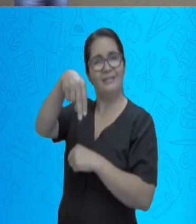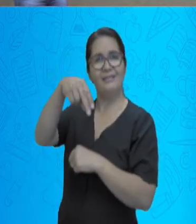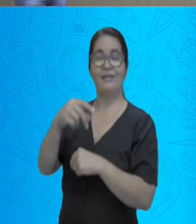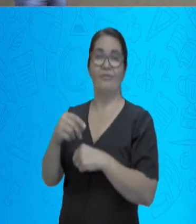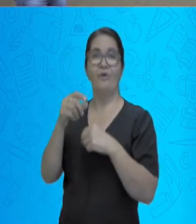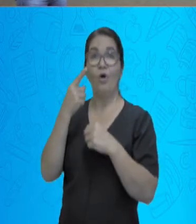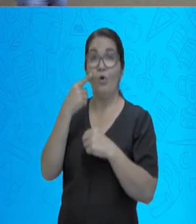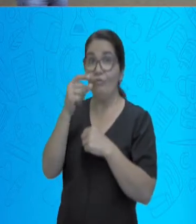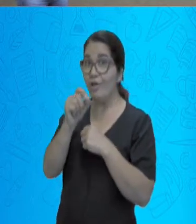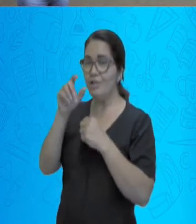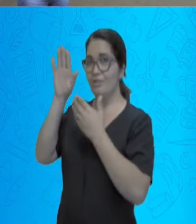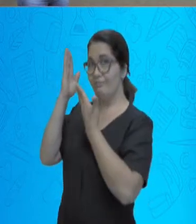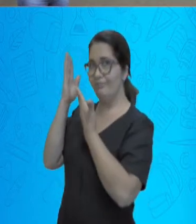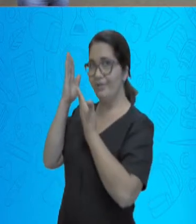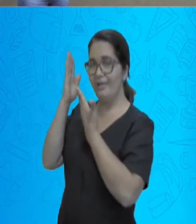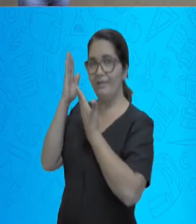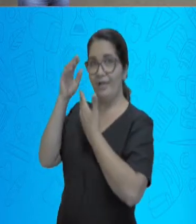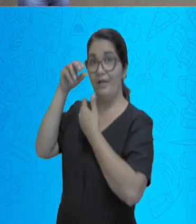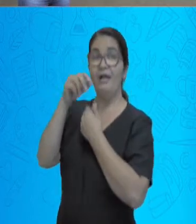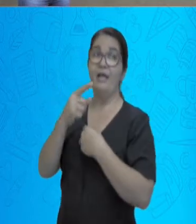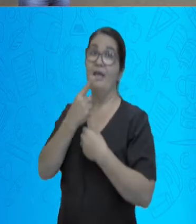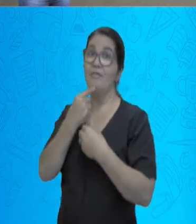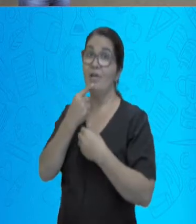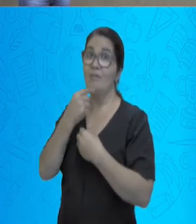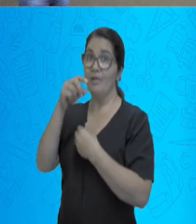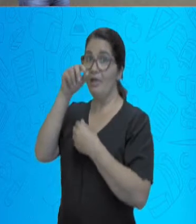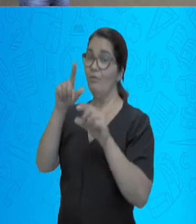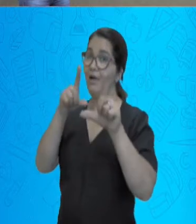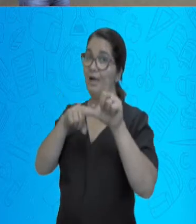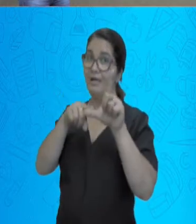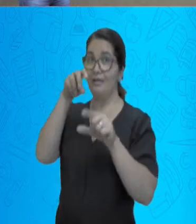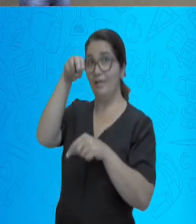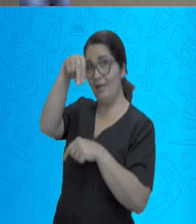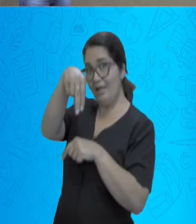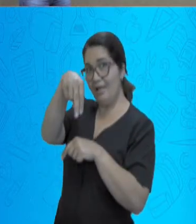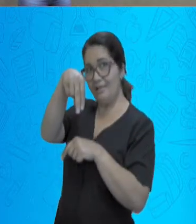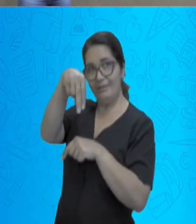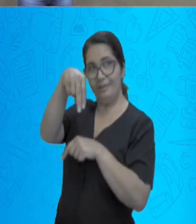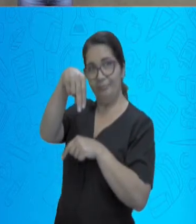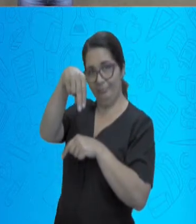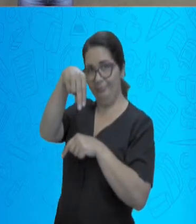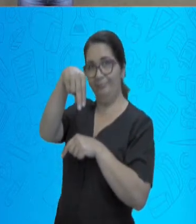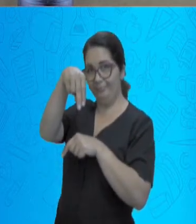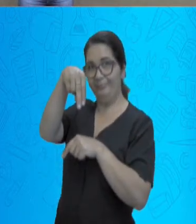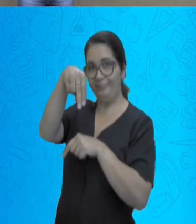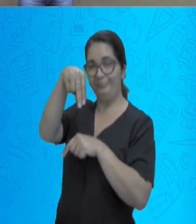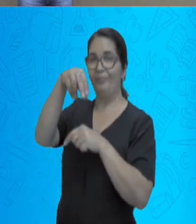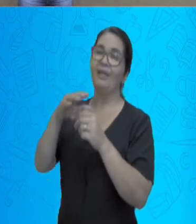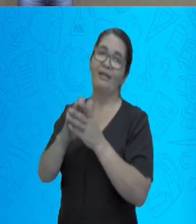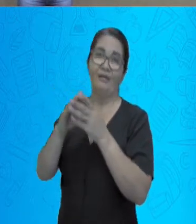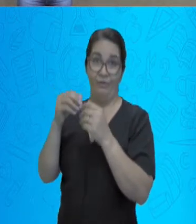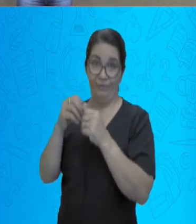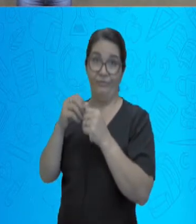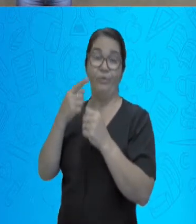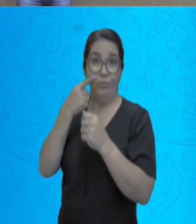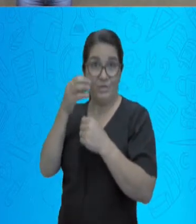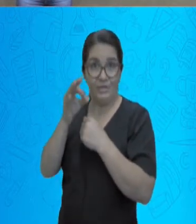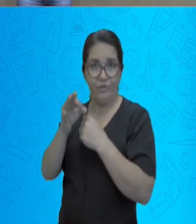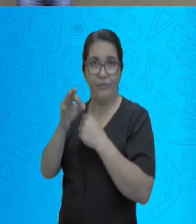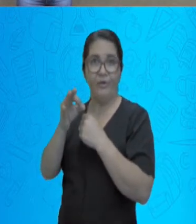Fanta. Olha lá, é um P que está aqui, ó, no lugar do T, é um P ou um B? Não, é a